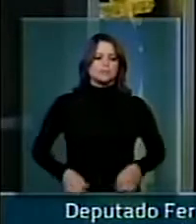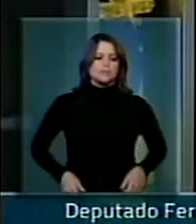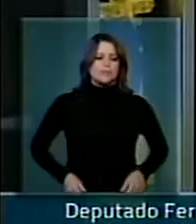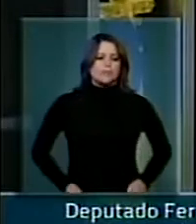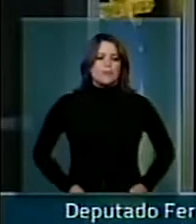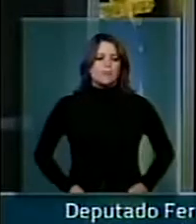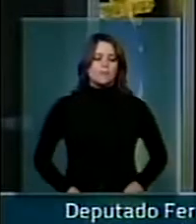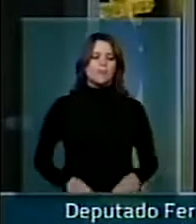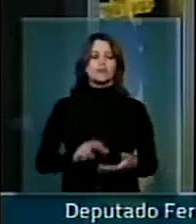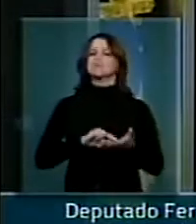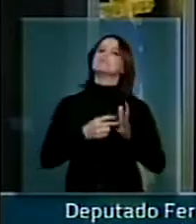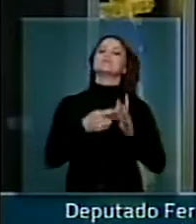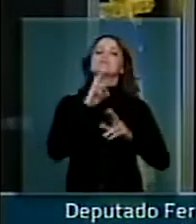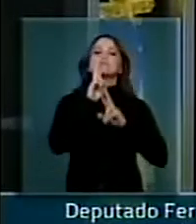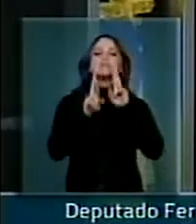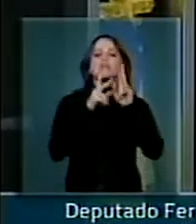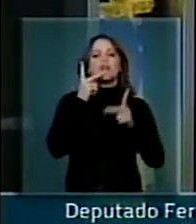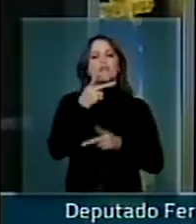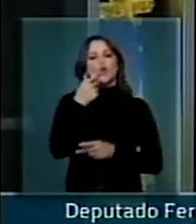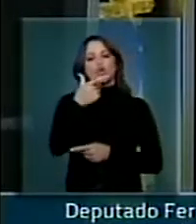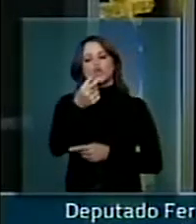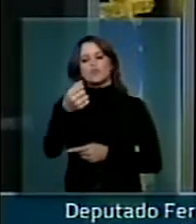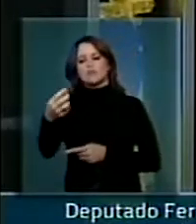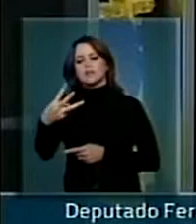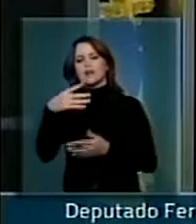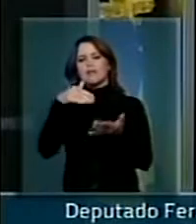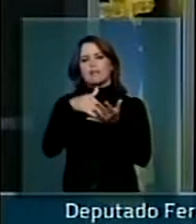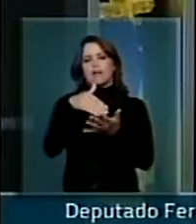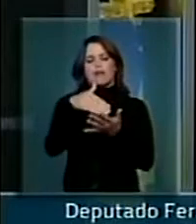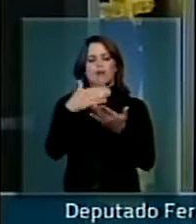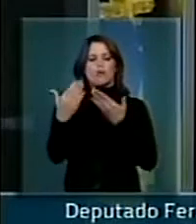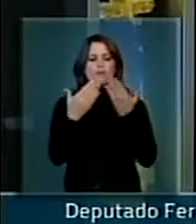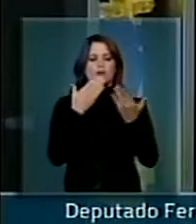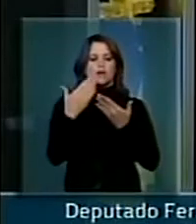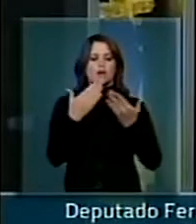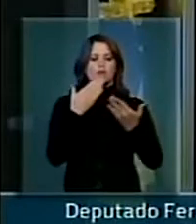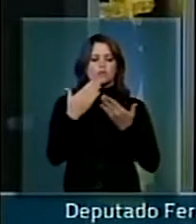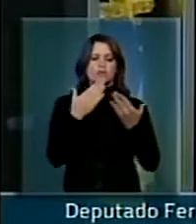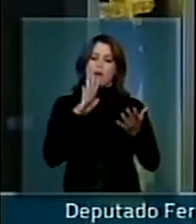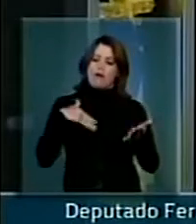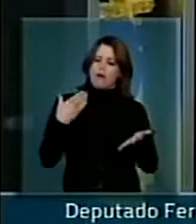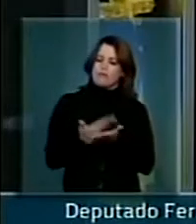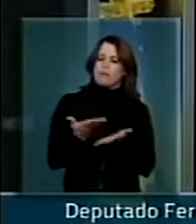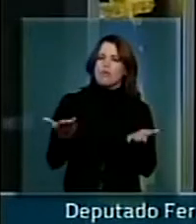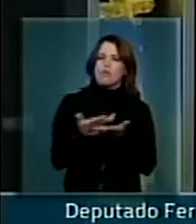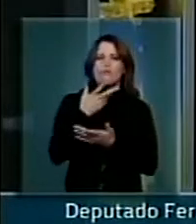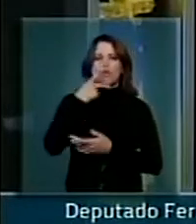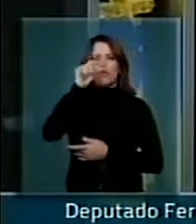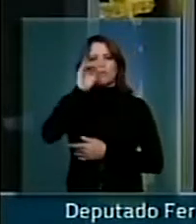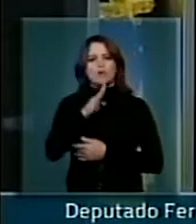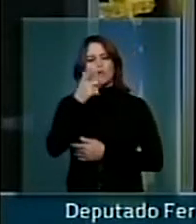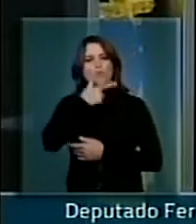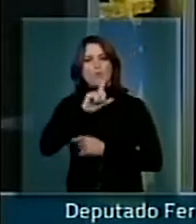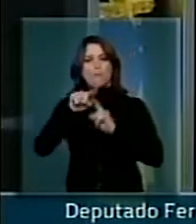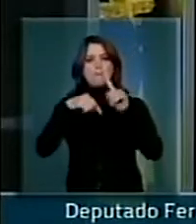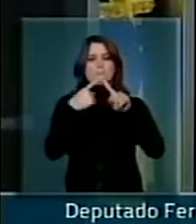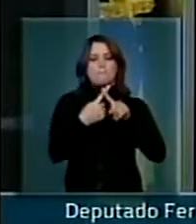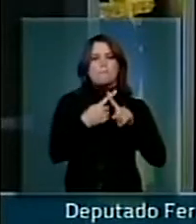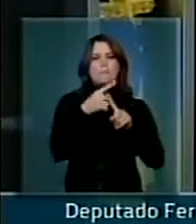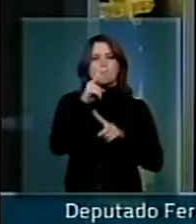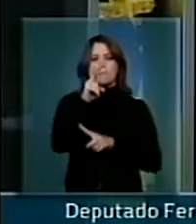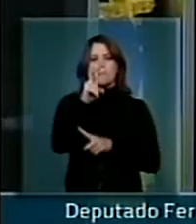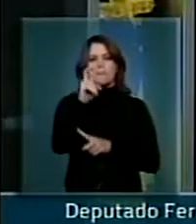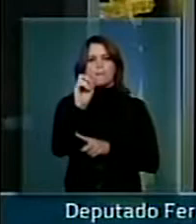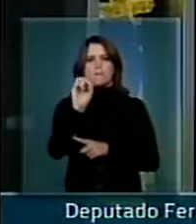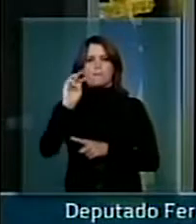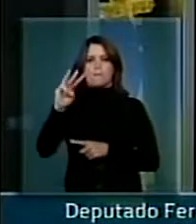resultado disso é que de 2003 para 2005 e para cá, o Brasil ganhou